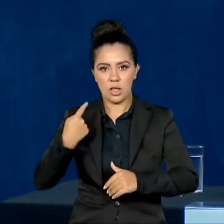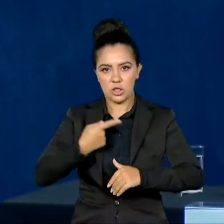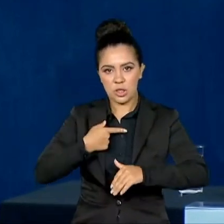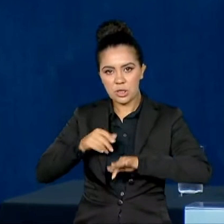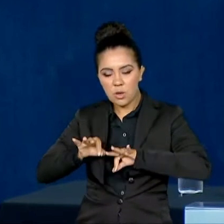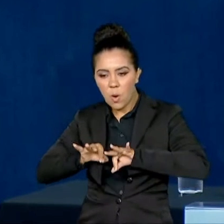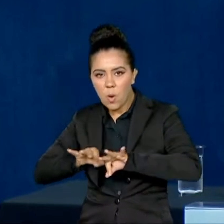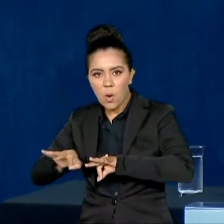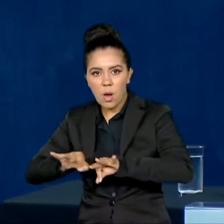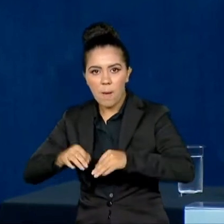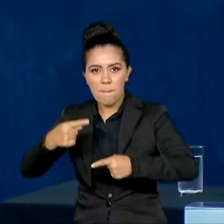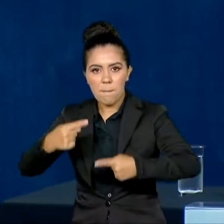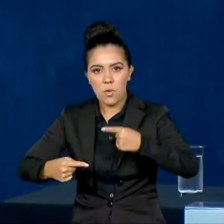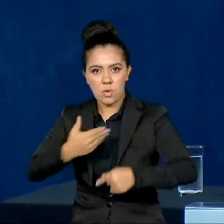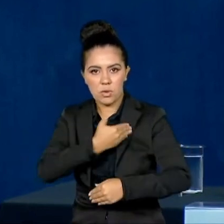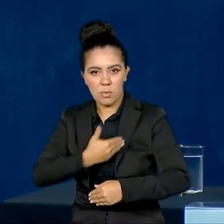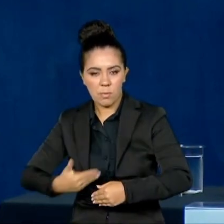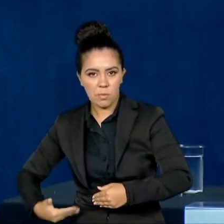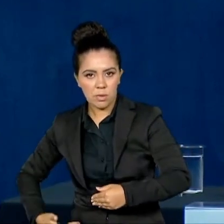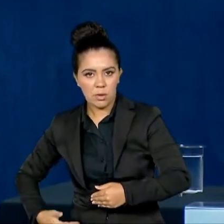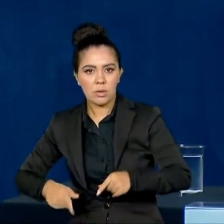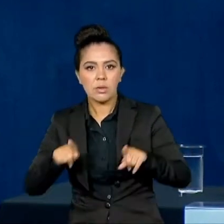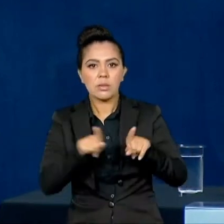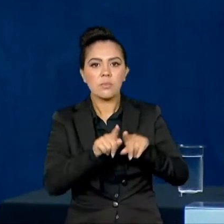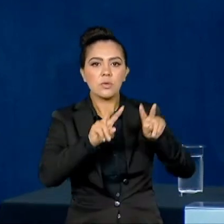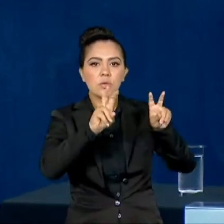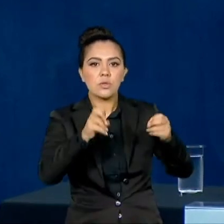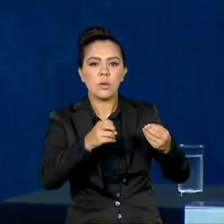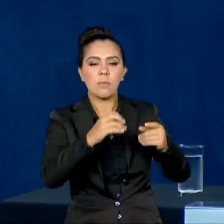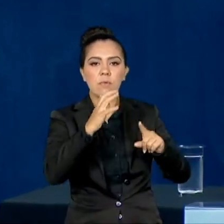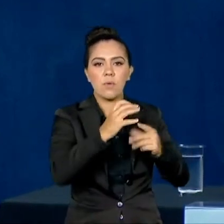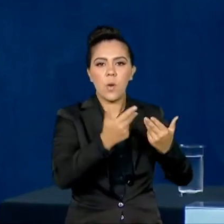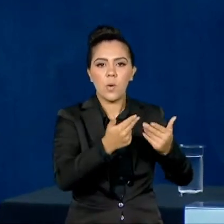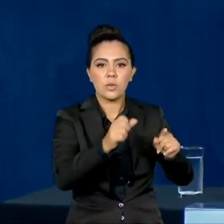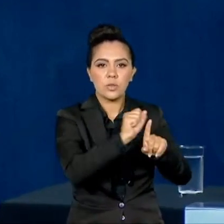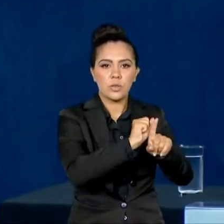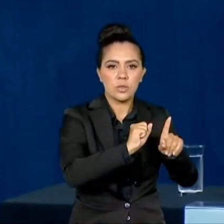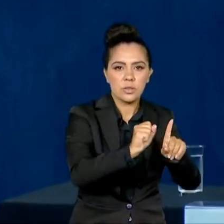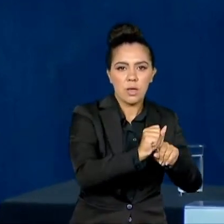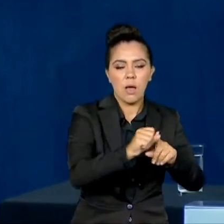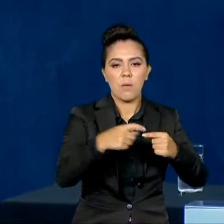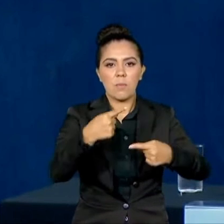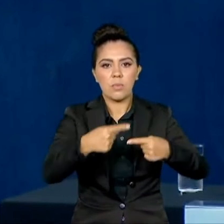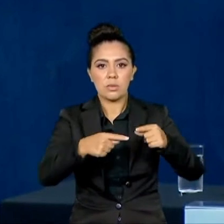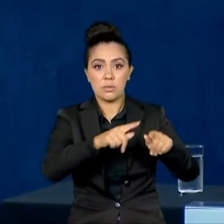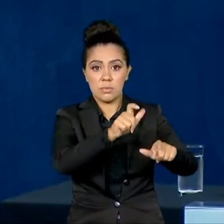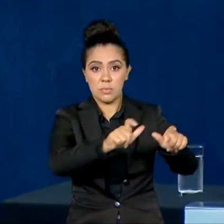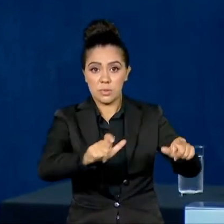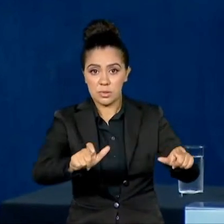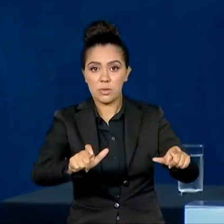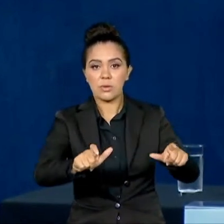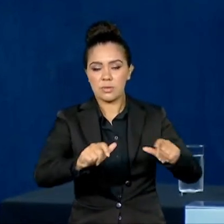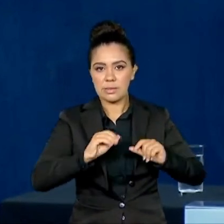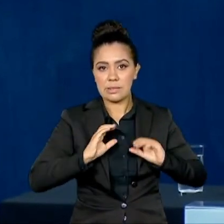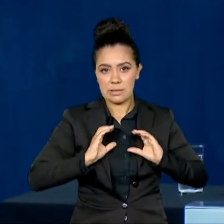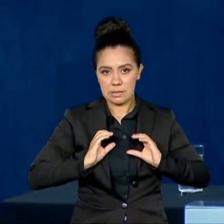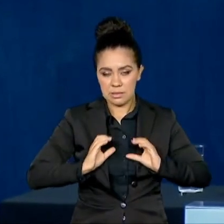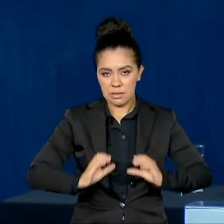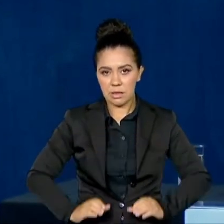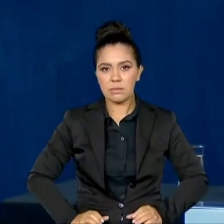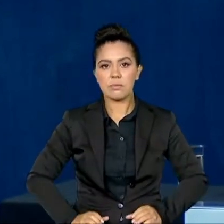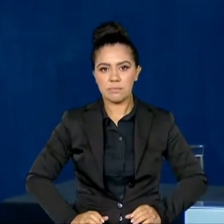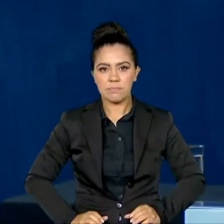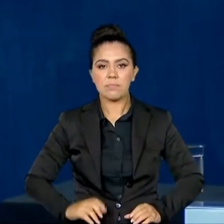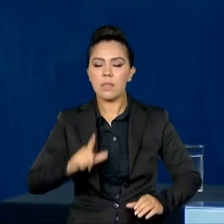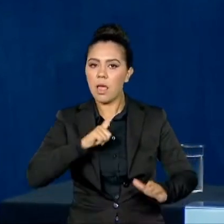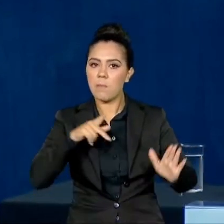públicas, nem deliberar sobre a conformação social e política das relações entre os cidadãos. Essas decisões essenciais estão